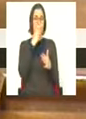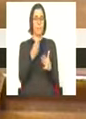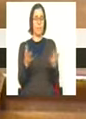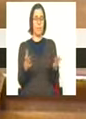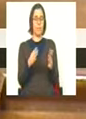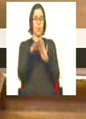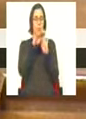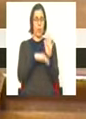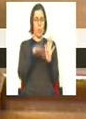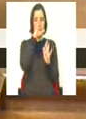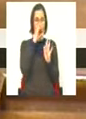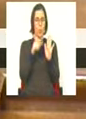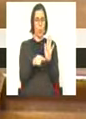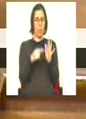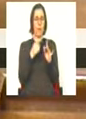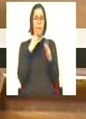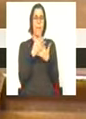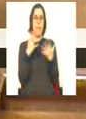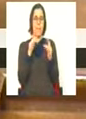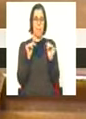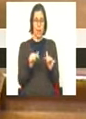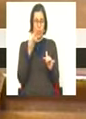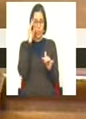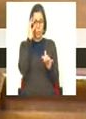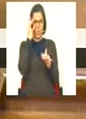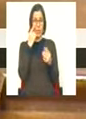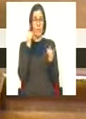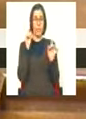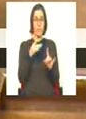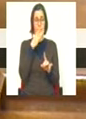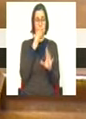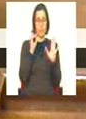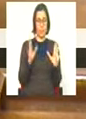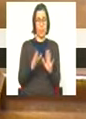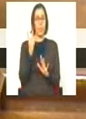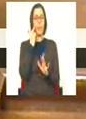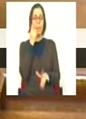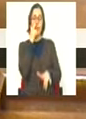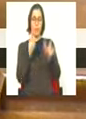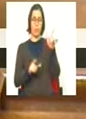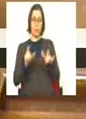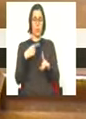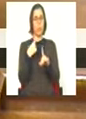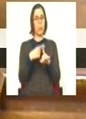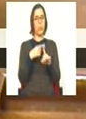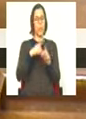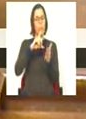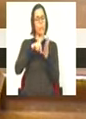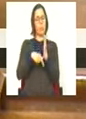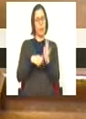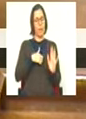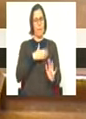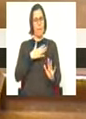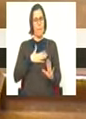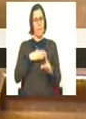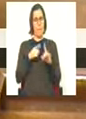Diz o programa do governo desta maioria, e cito novamente, a vida das pessoas e o sucesso dos projetos